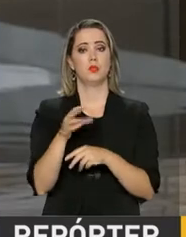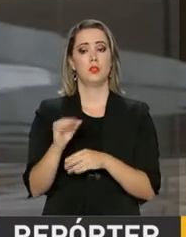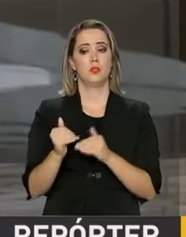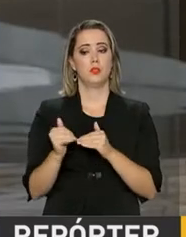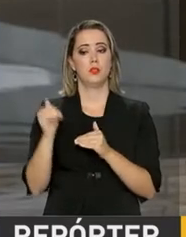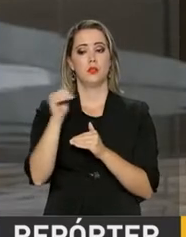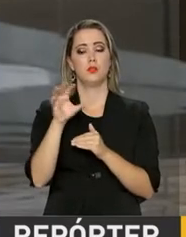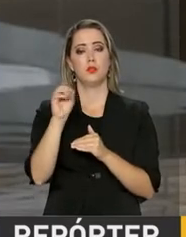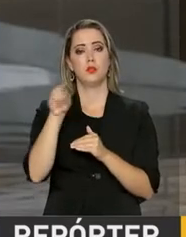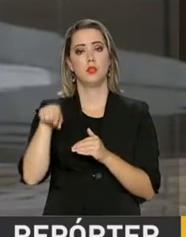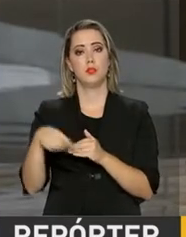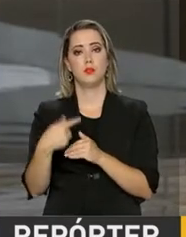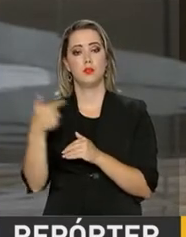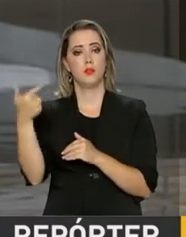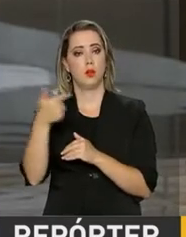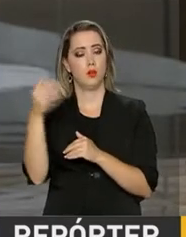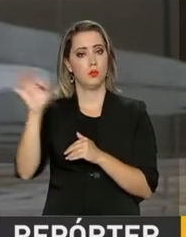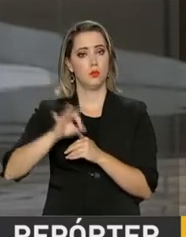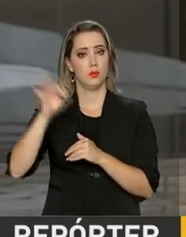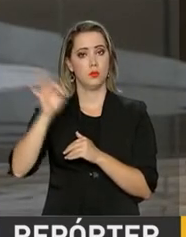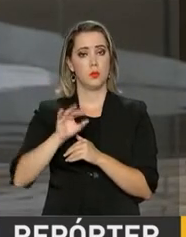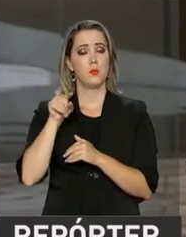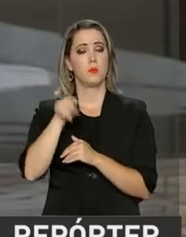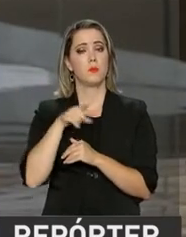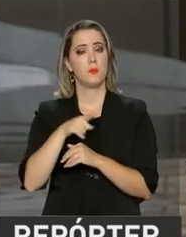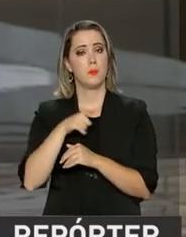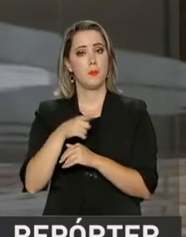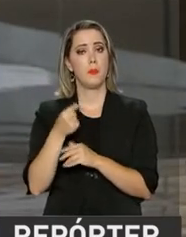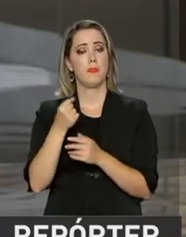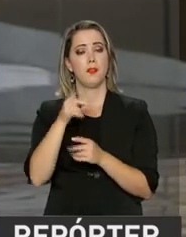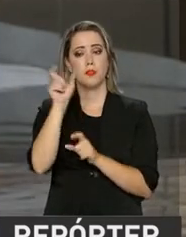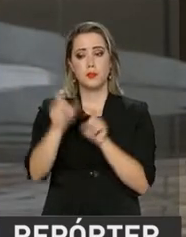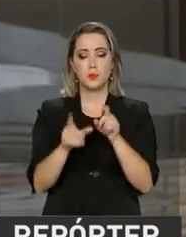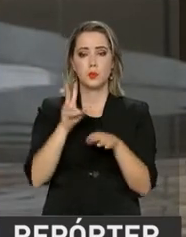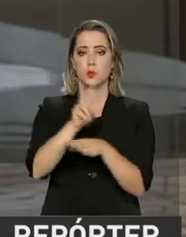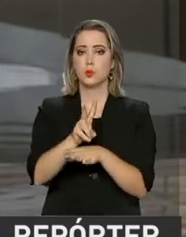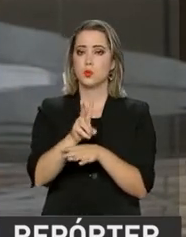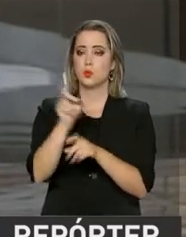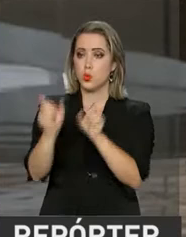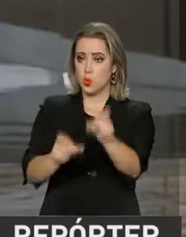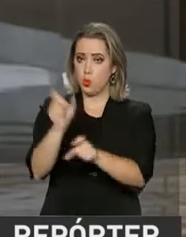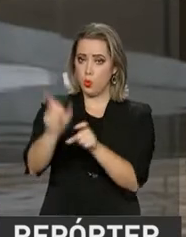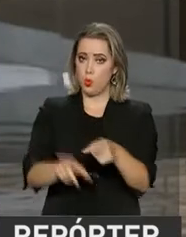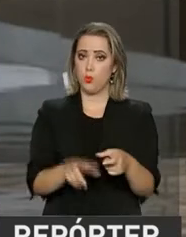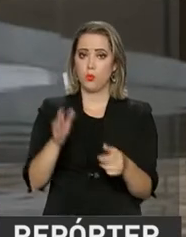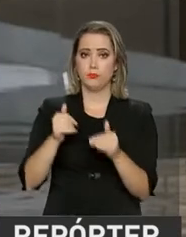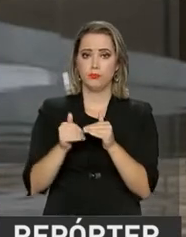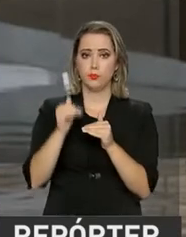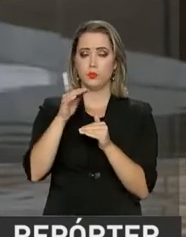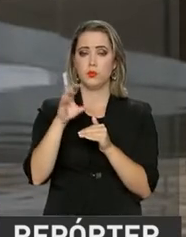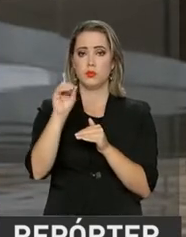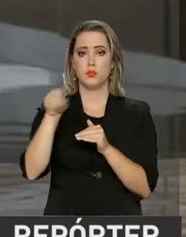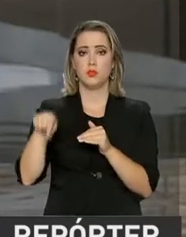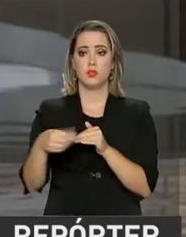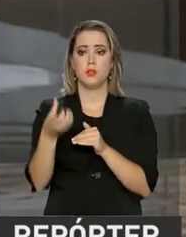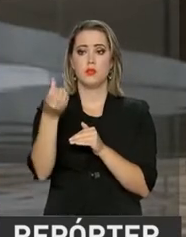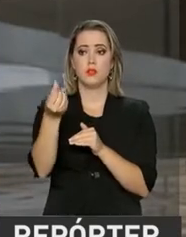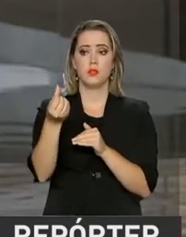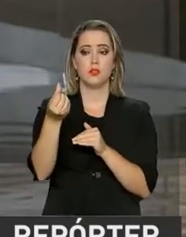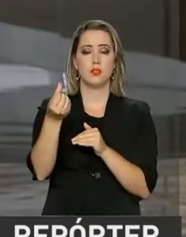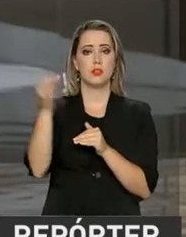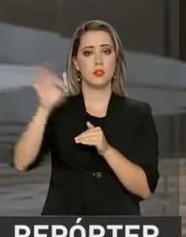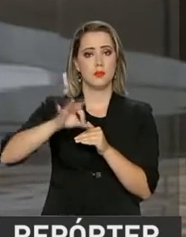0,2 por cento sendo que as operações para as pessoas físicas avançaram 0,6 por cento